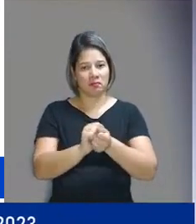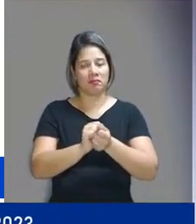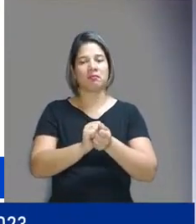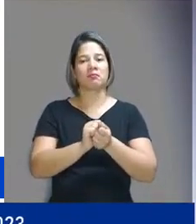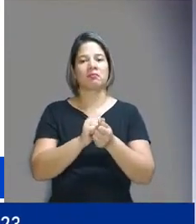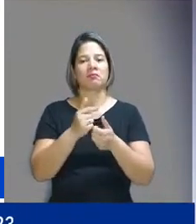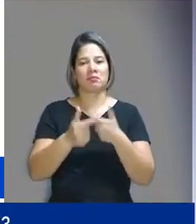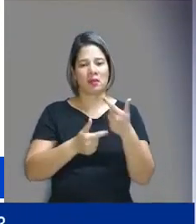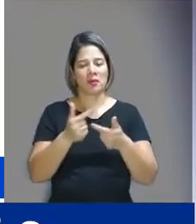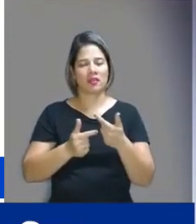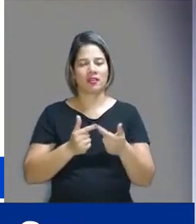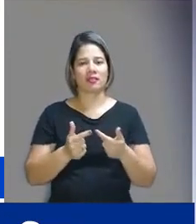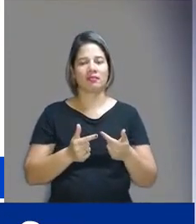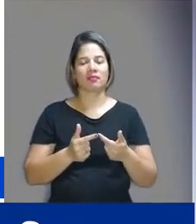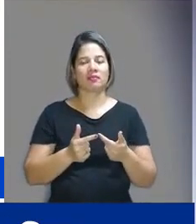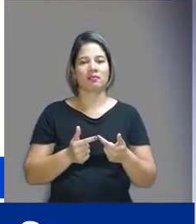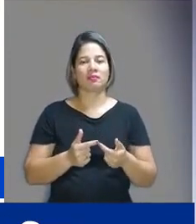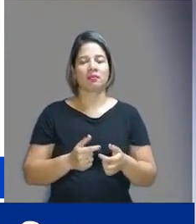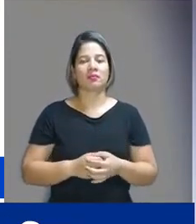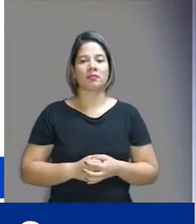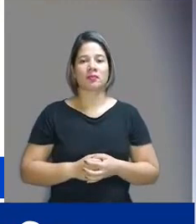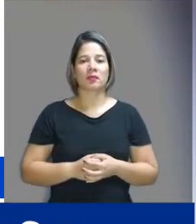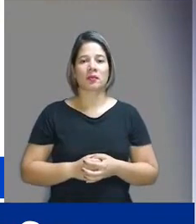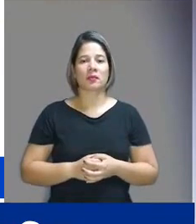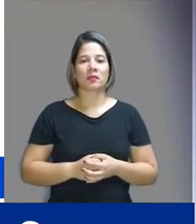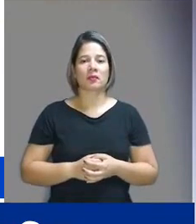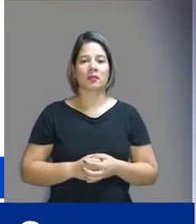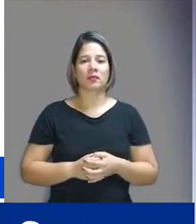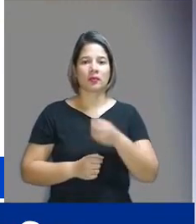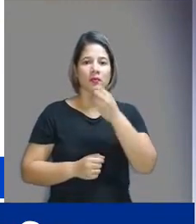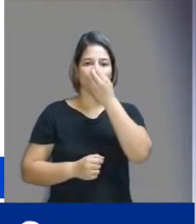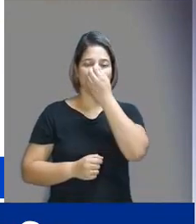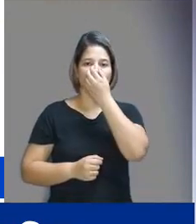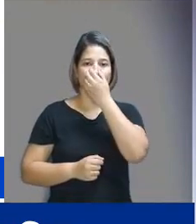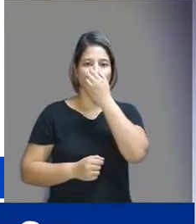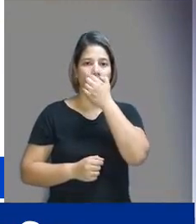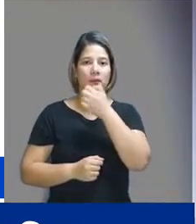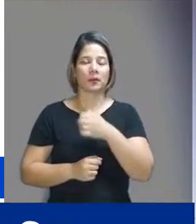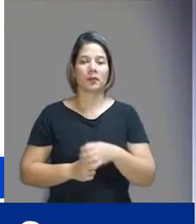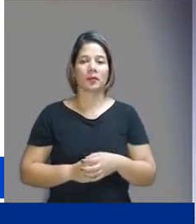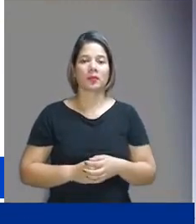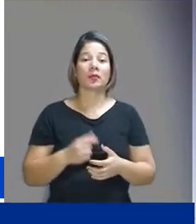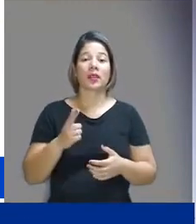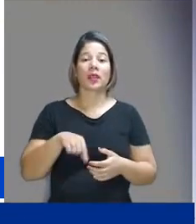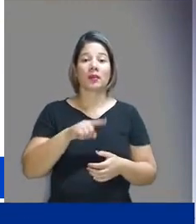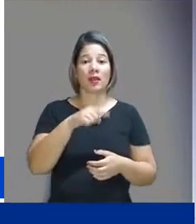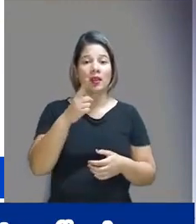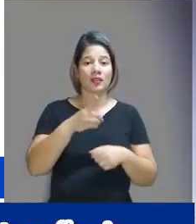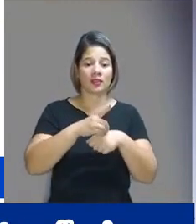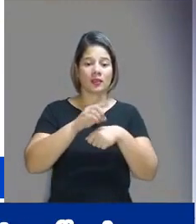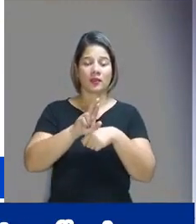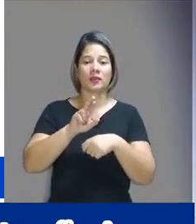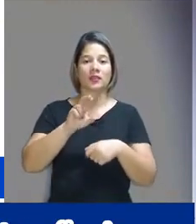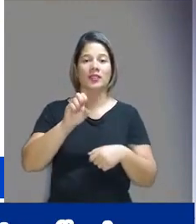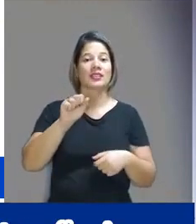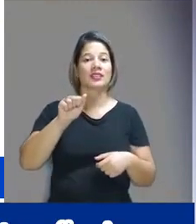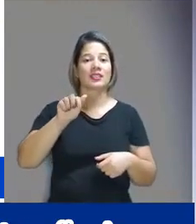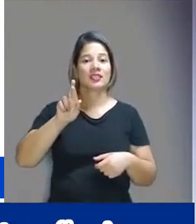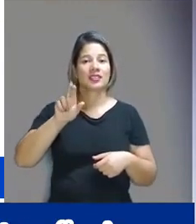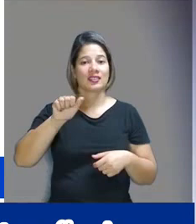muito grande. Quero também estender os cumprimentos à doutora Sara, não